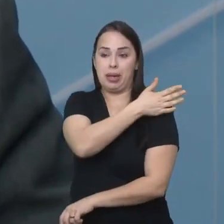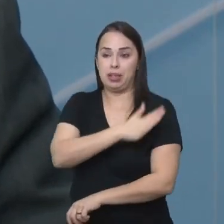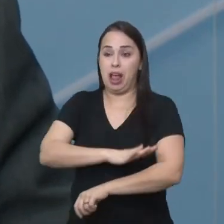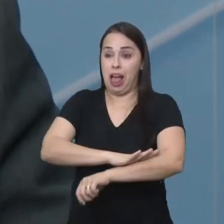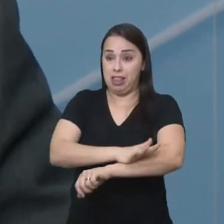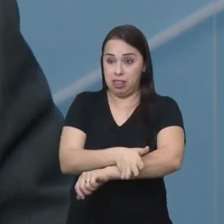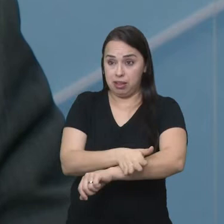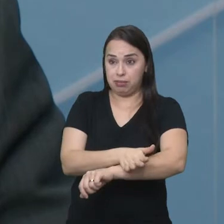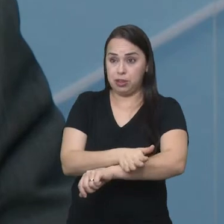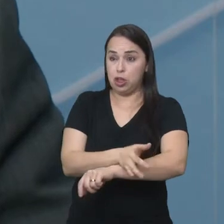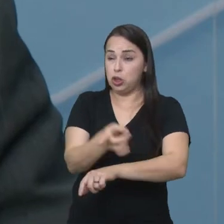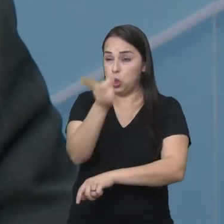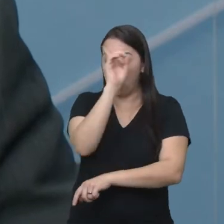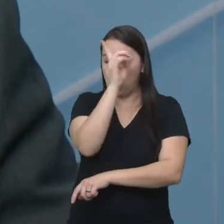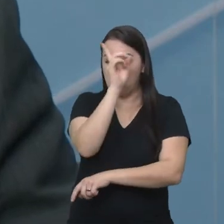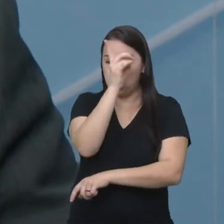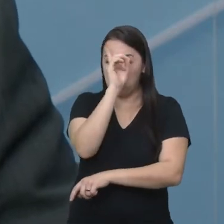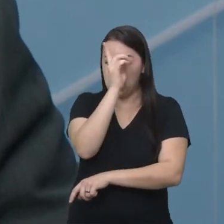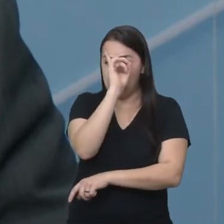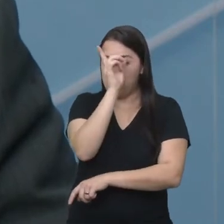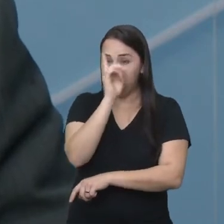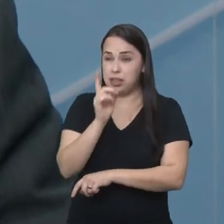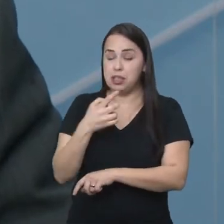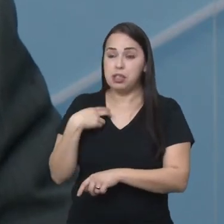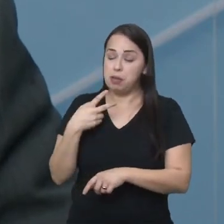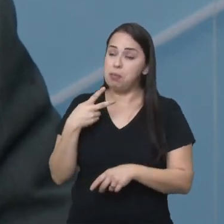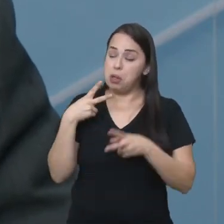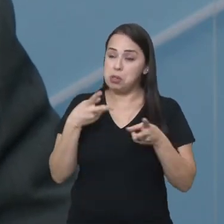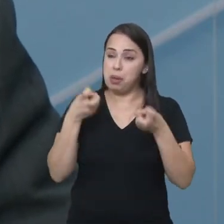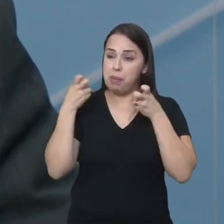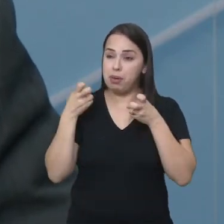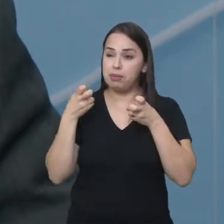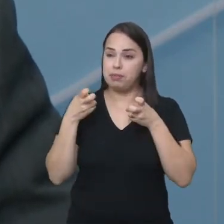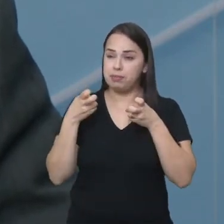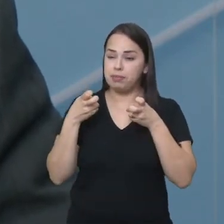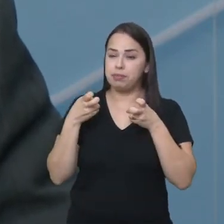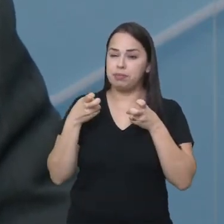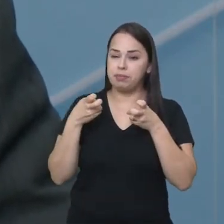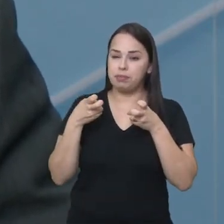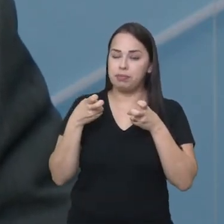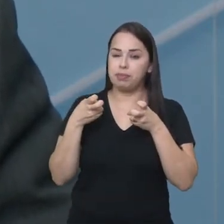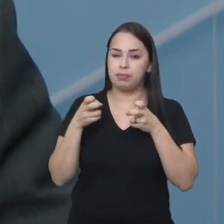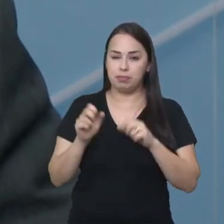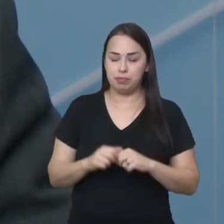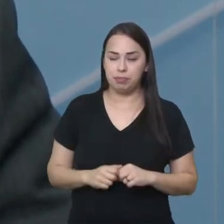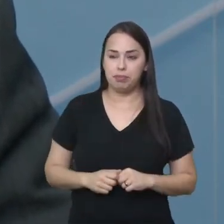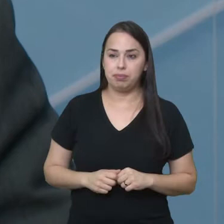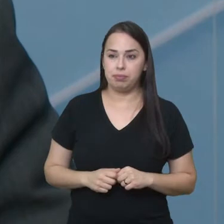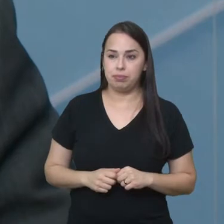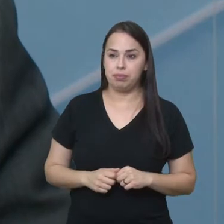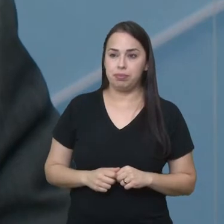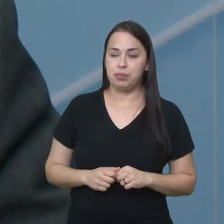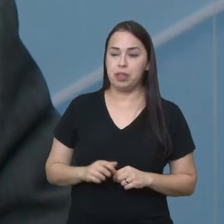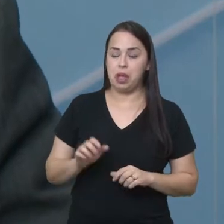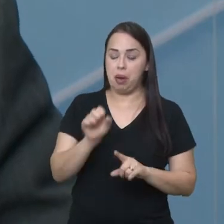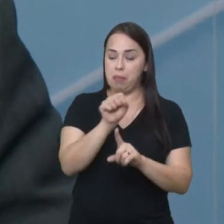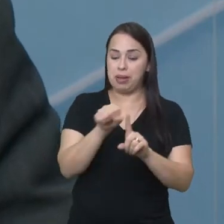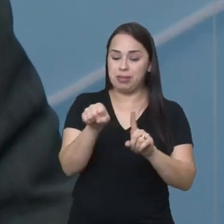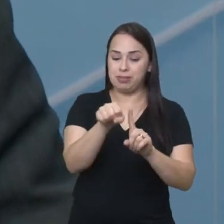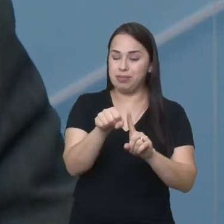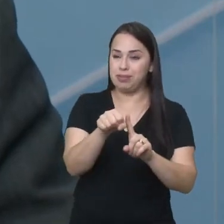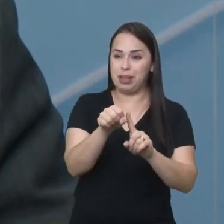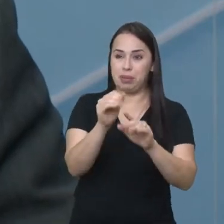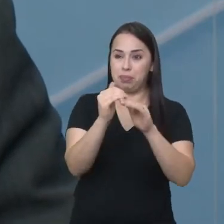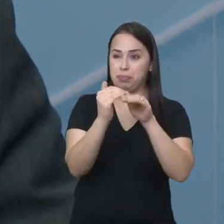você verifica, né, e você desnuda que nós somos uma sociedade desigual,